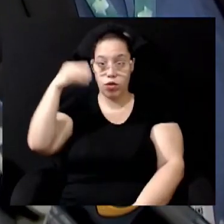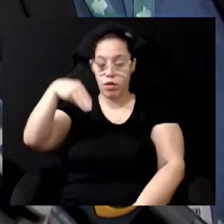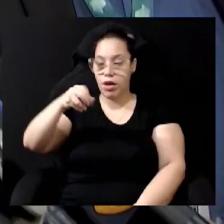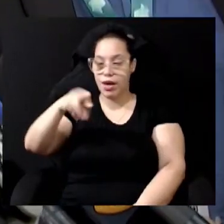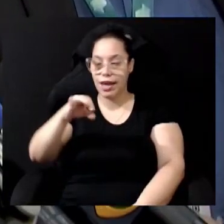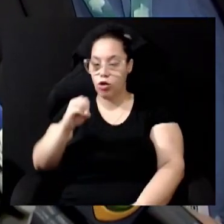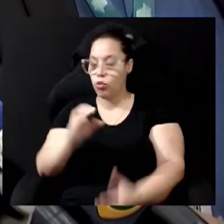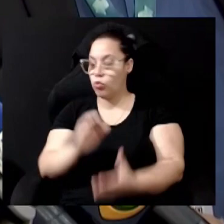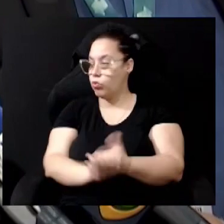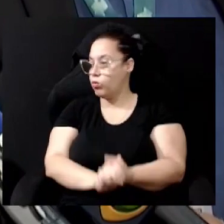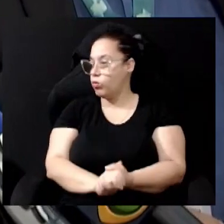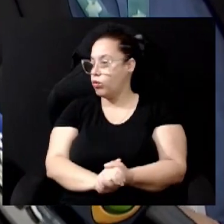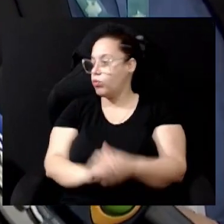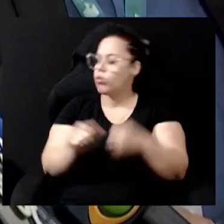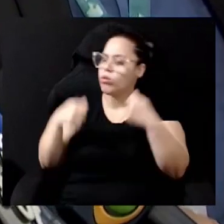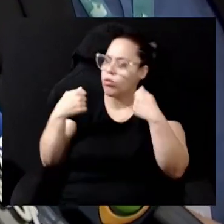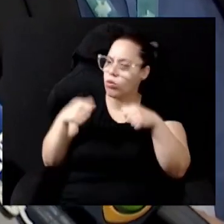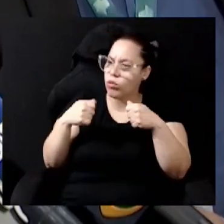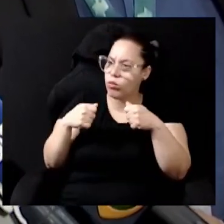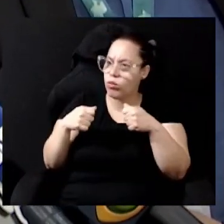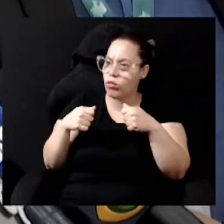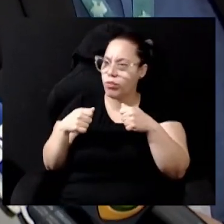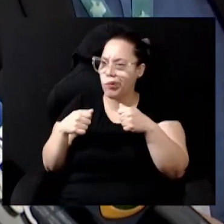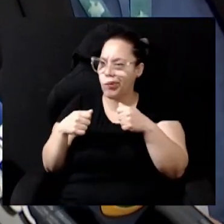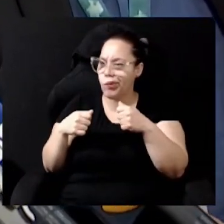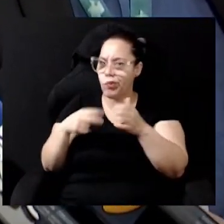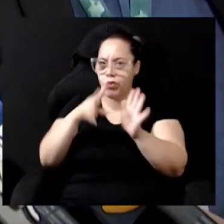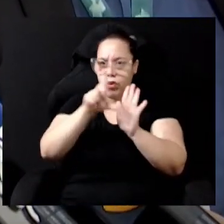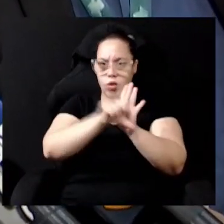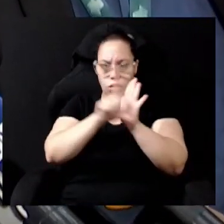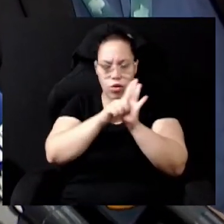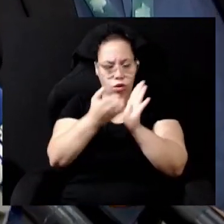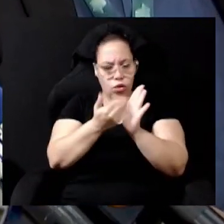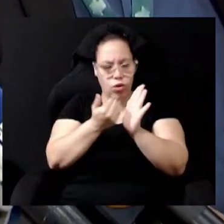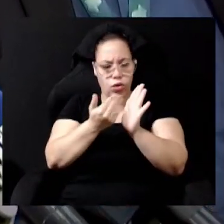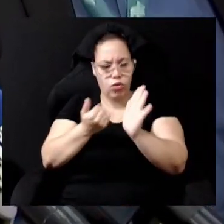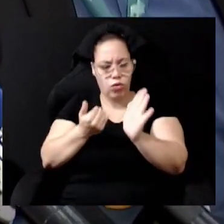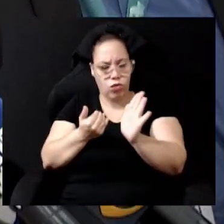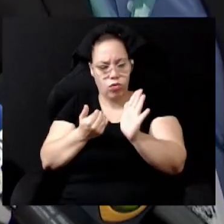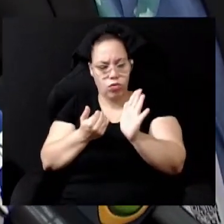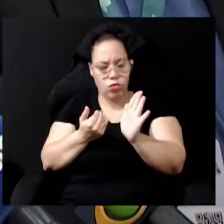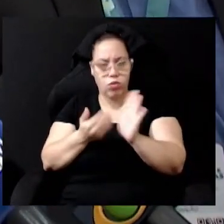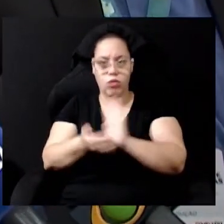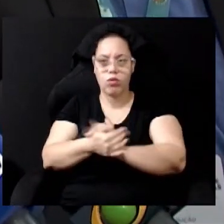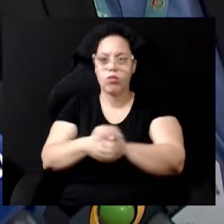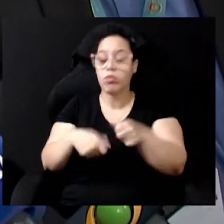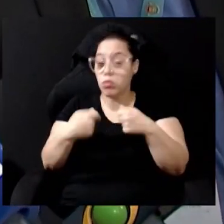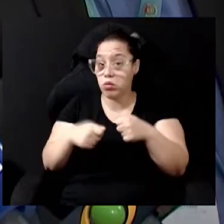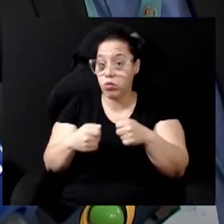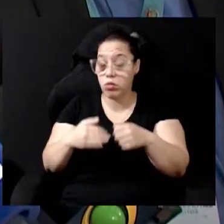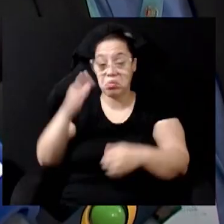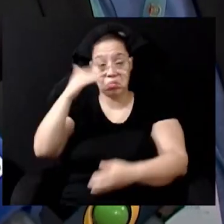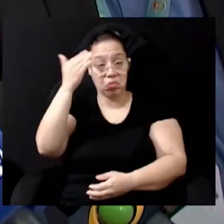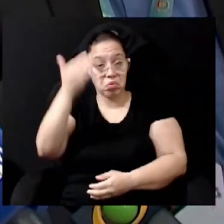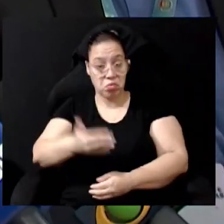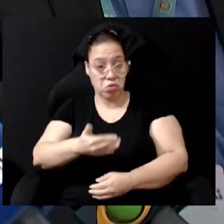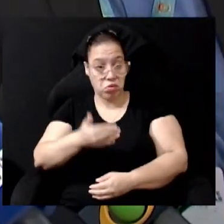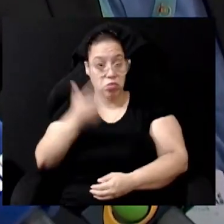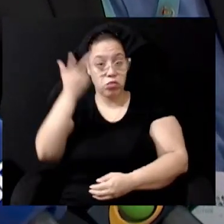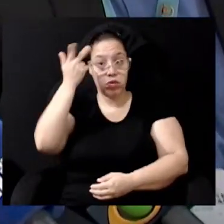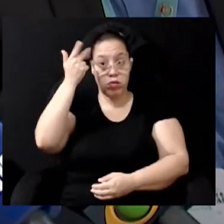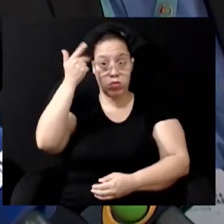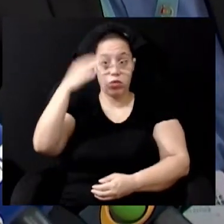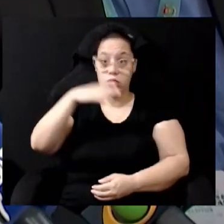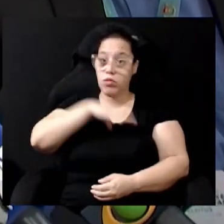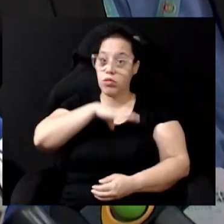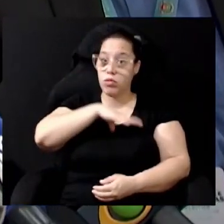A necessidade de uma repactuação federativa. E essa repactuação federativa deve privilegiar naturalmente os municípios. E